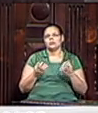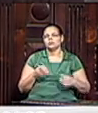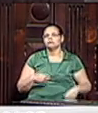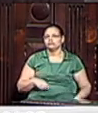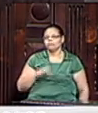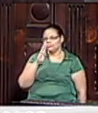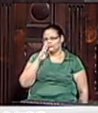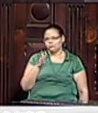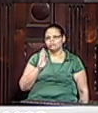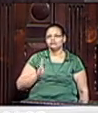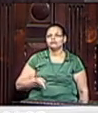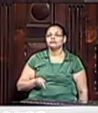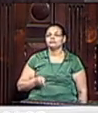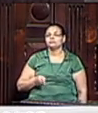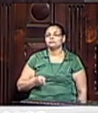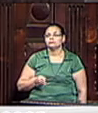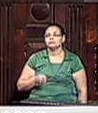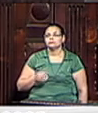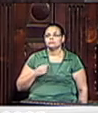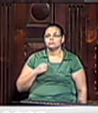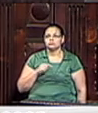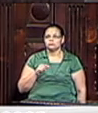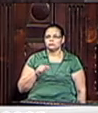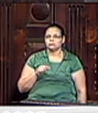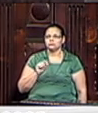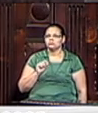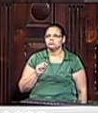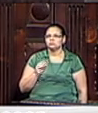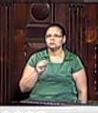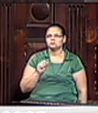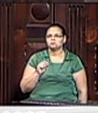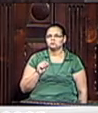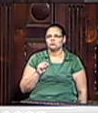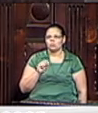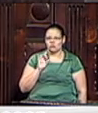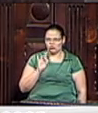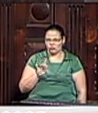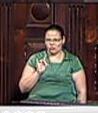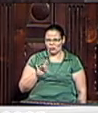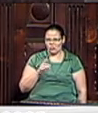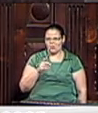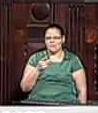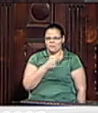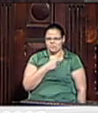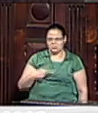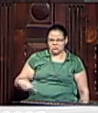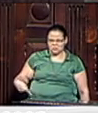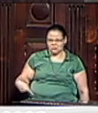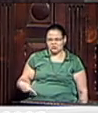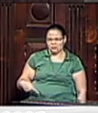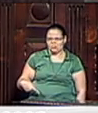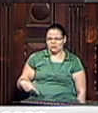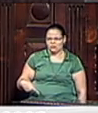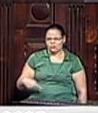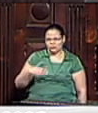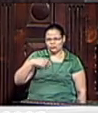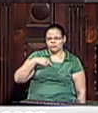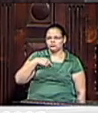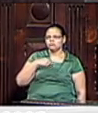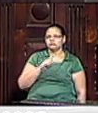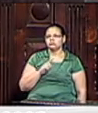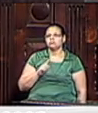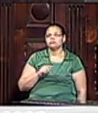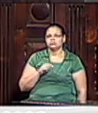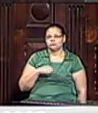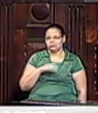já. Mas não direta já só para presidente da República. Direta